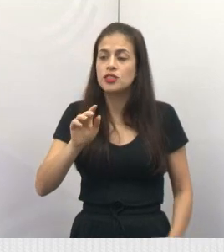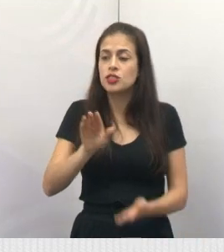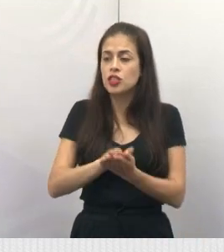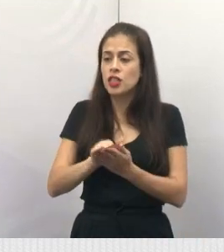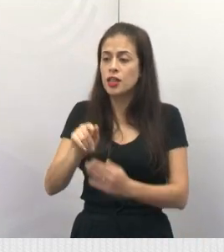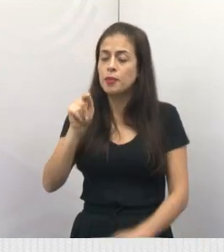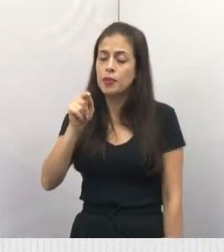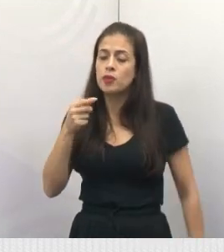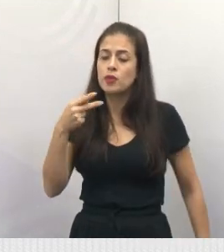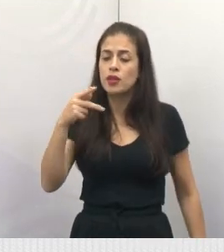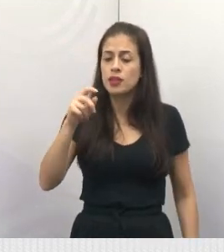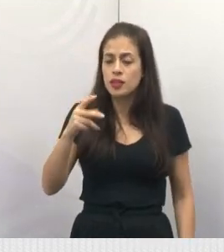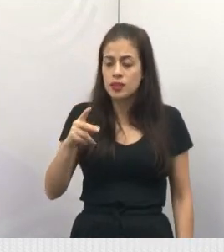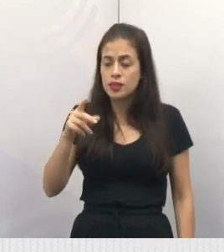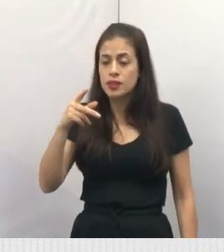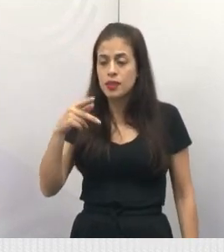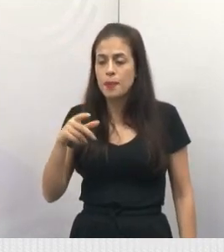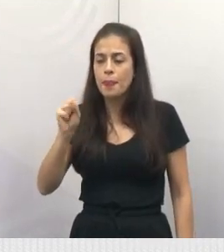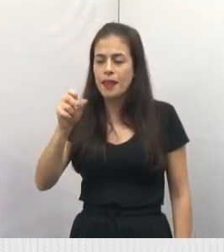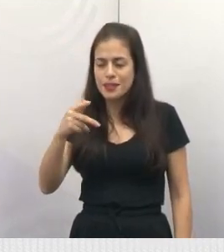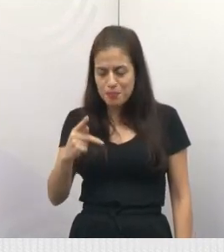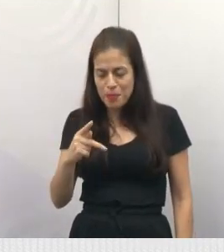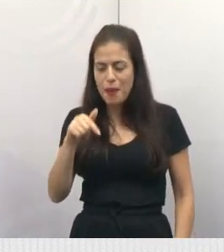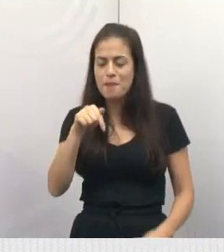jacareí.sp.leg.br. E vote.